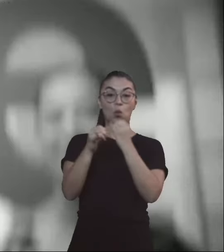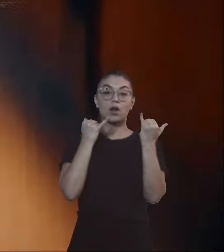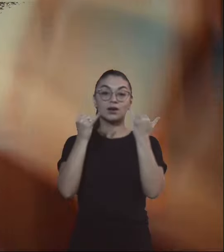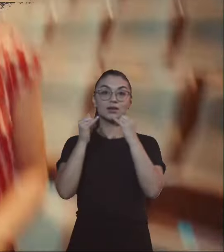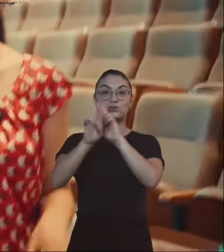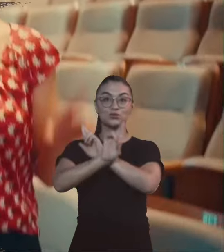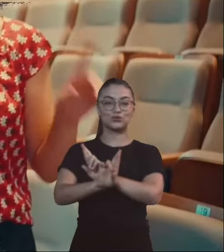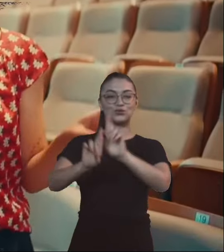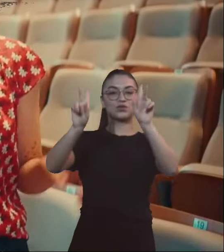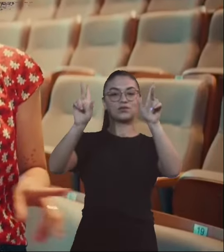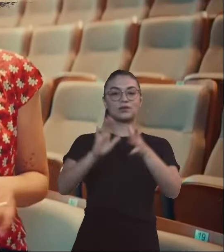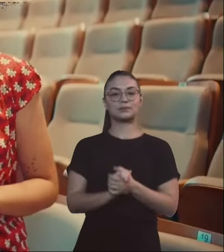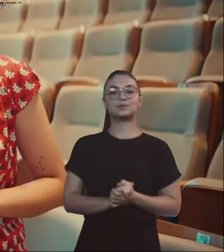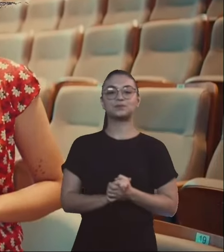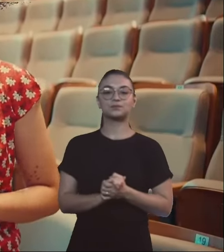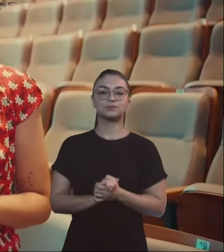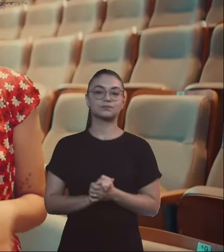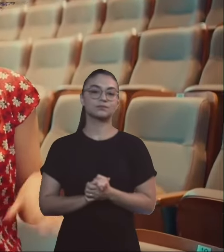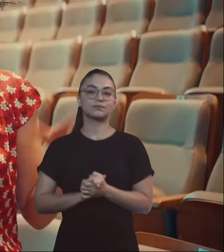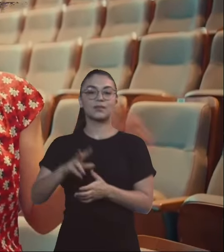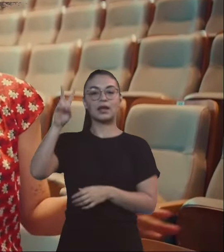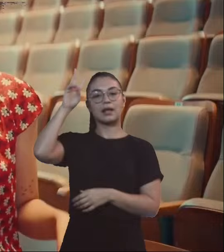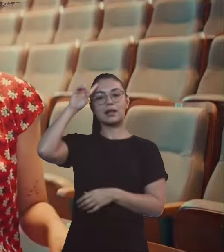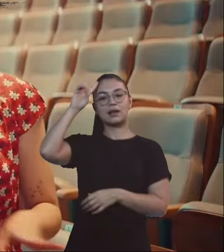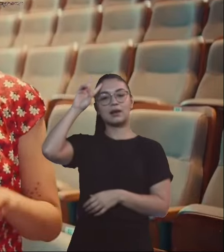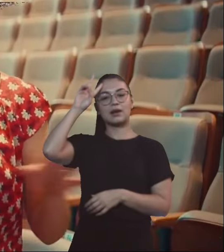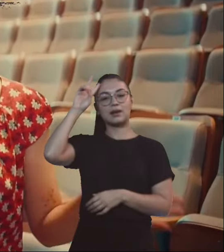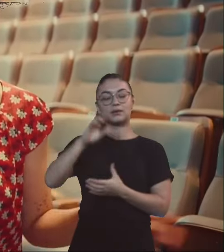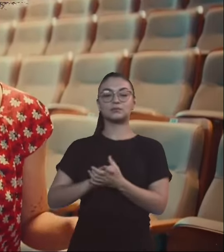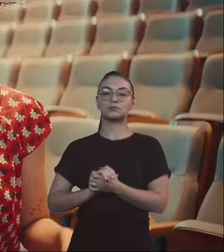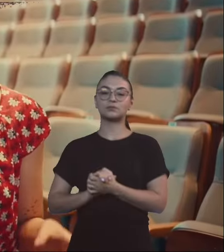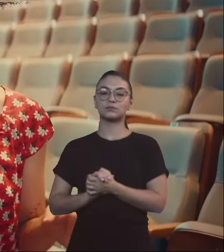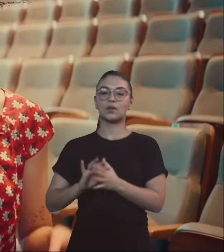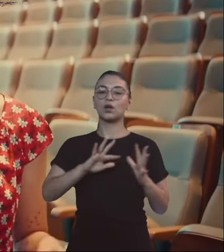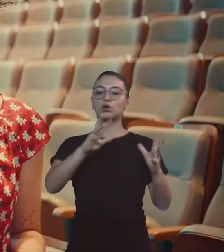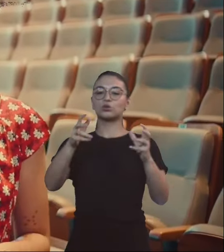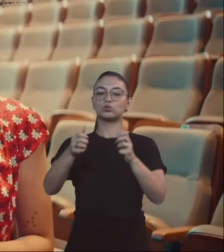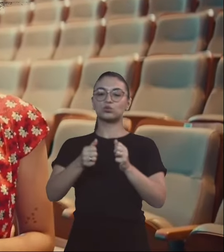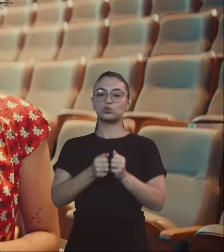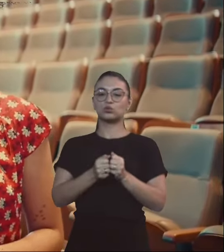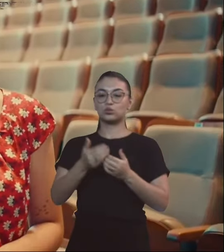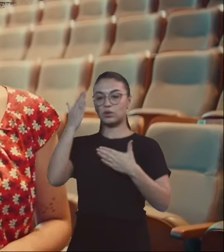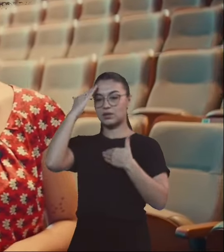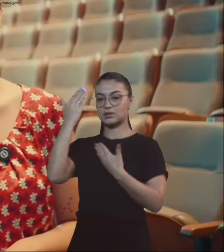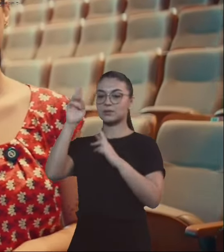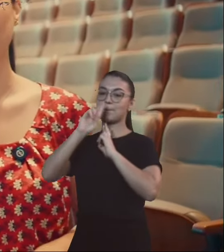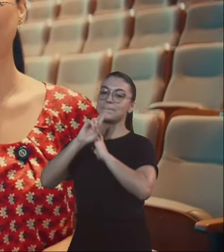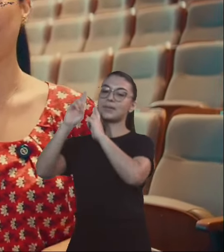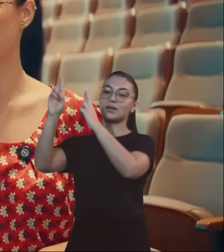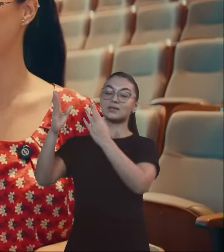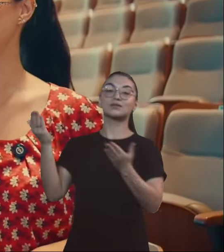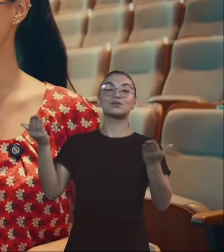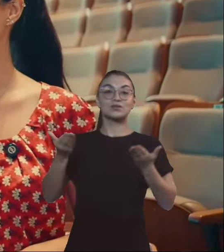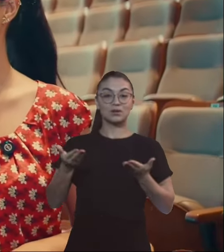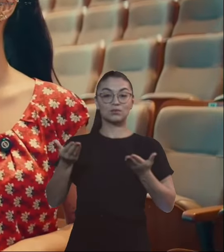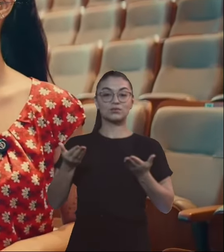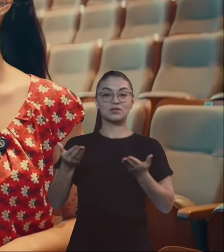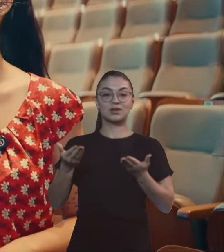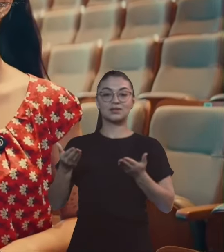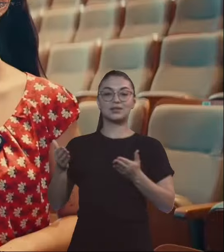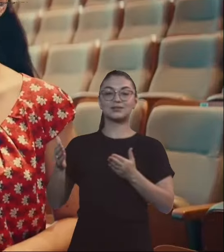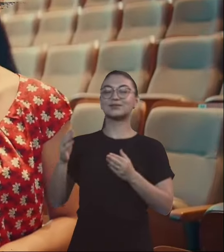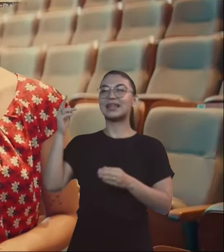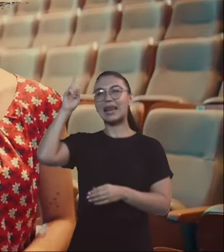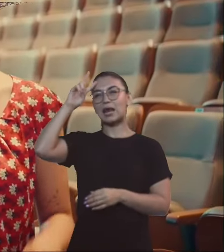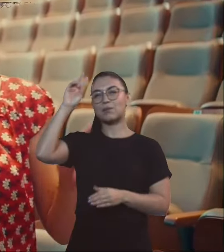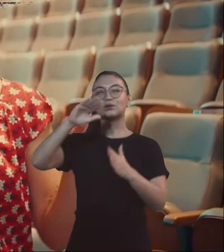diferente. Lamentações 3:21 diz: quero trazer à memória tudo que pode me dar esperança. E é isso que a gente está fazendo aqui, trazendo à memória tudo que Deus